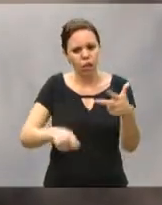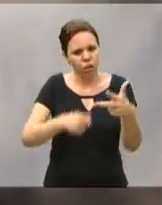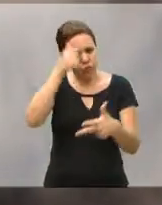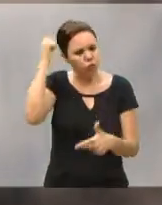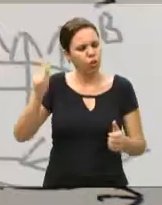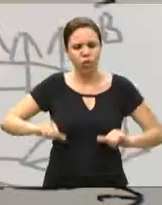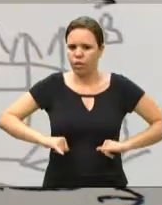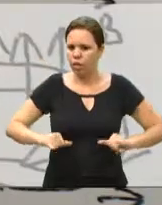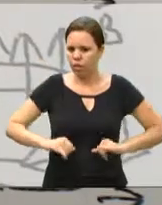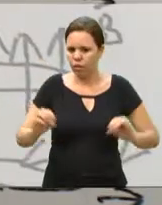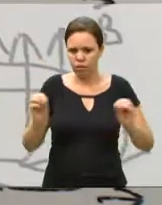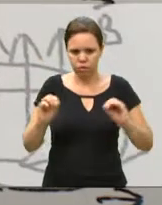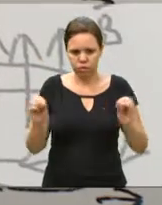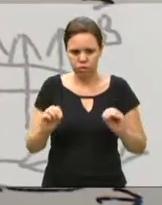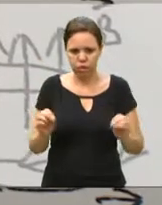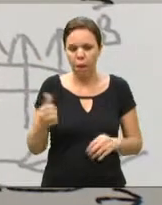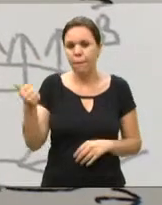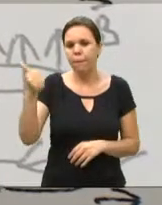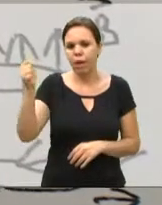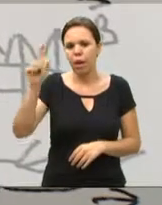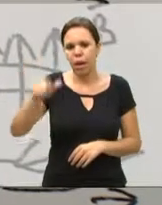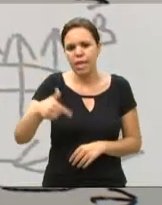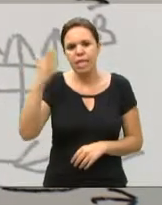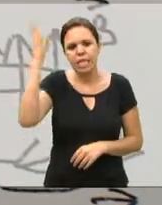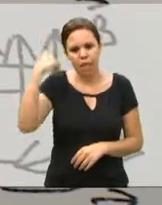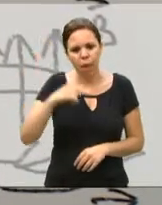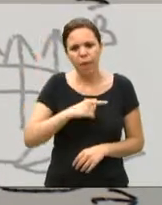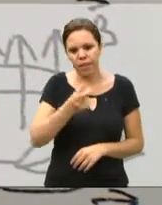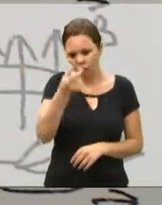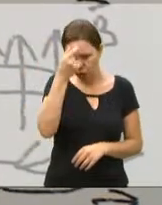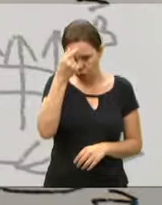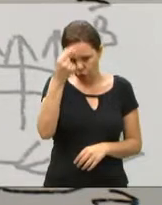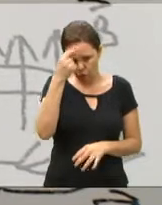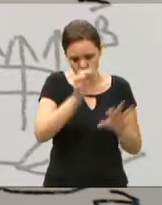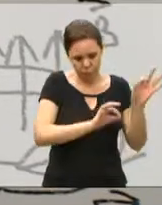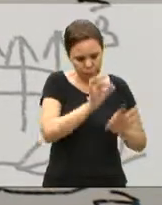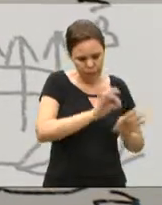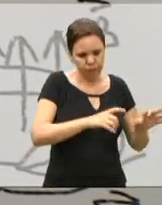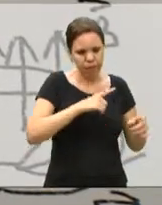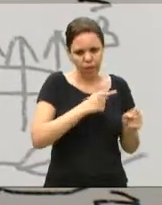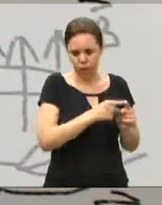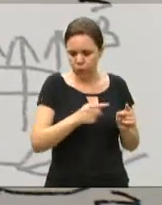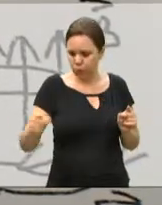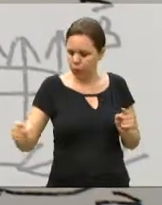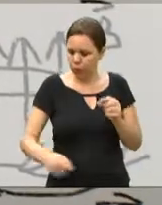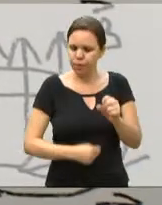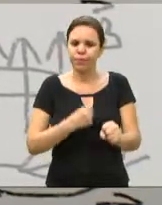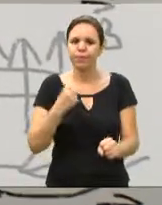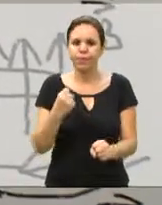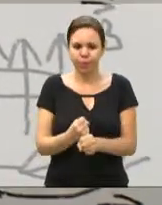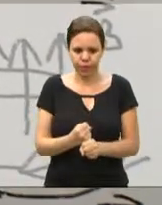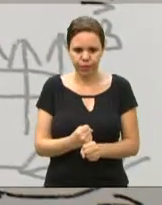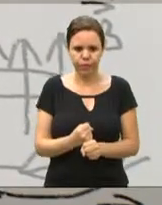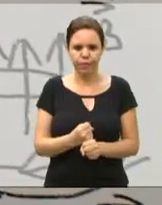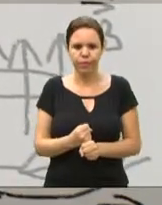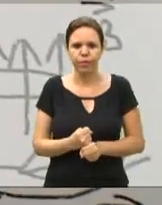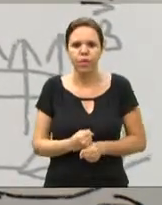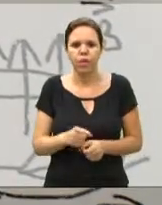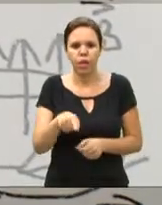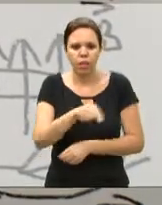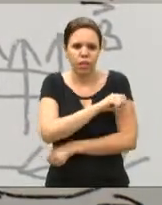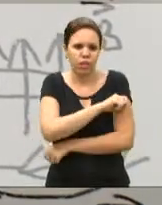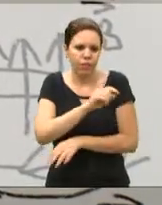sofrimento. O primeiro ponto é ele saber e ter consciência da preparação que ele teve ao longo do ano, né? Se esse aluno ele fez